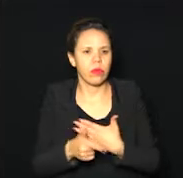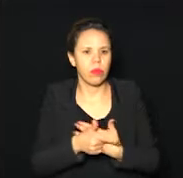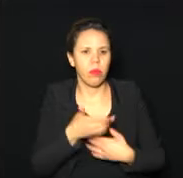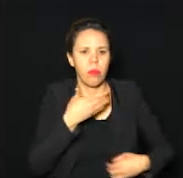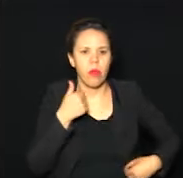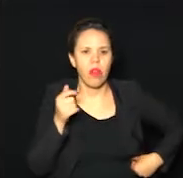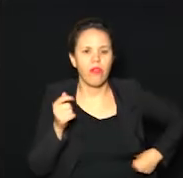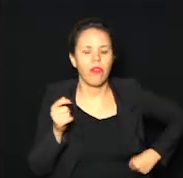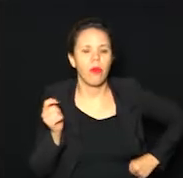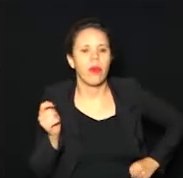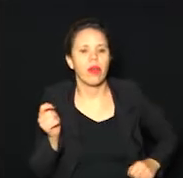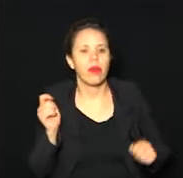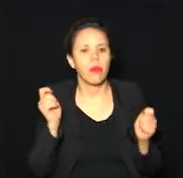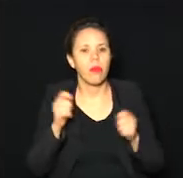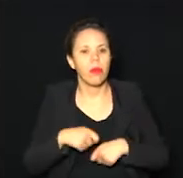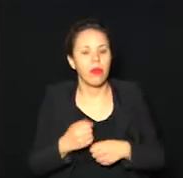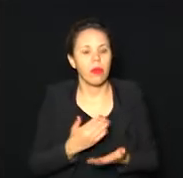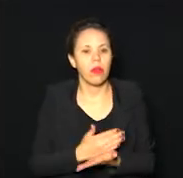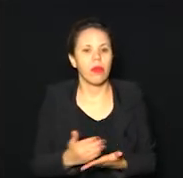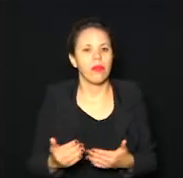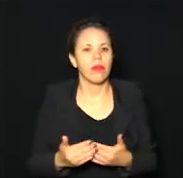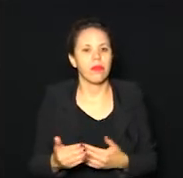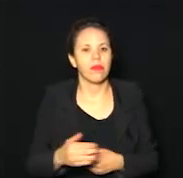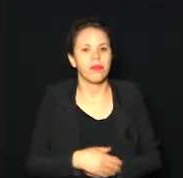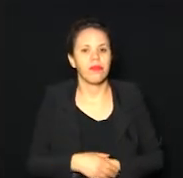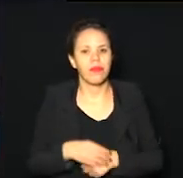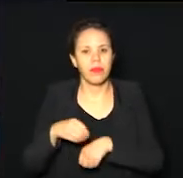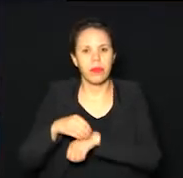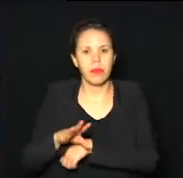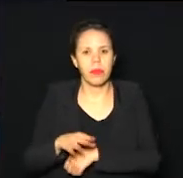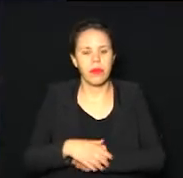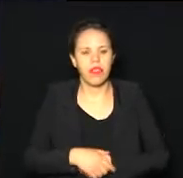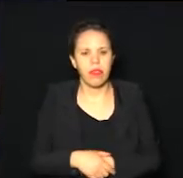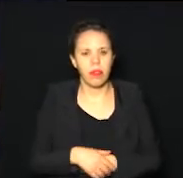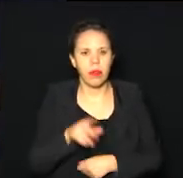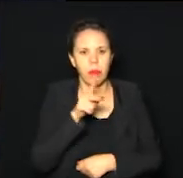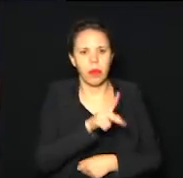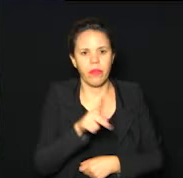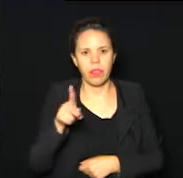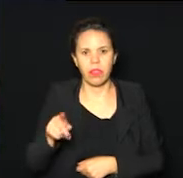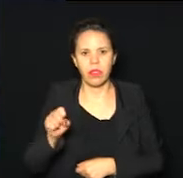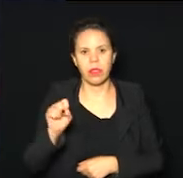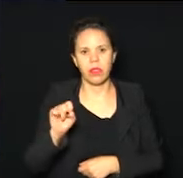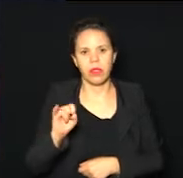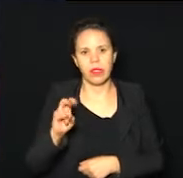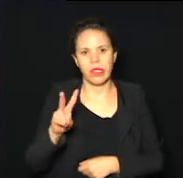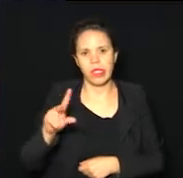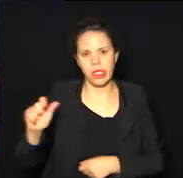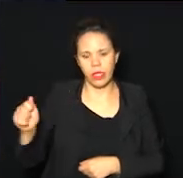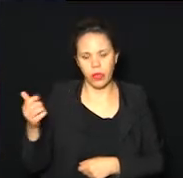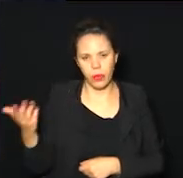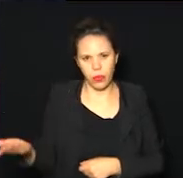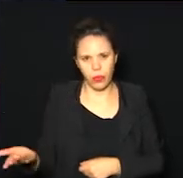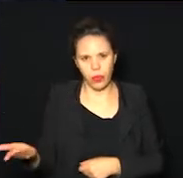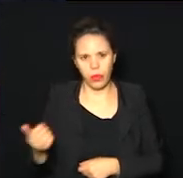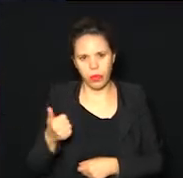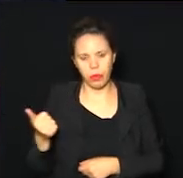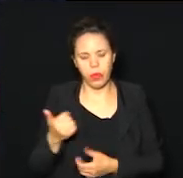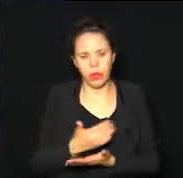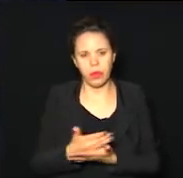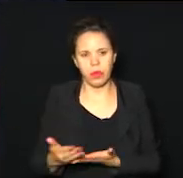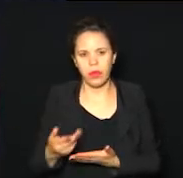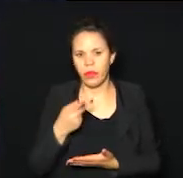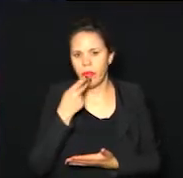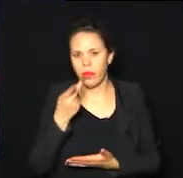forma possível. Então, para dar início, eu vou passar a palavra para a professora Silvia Gatti, que vai fazer as primeiras